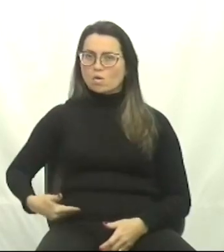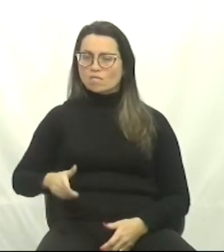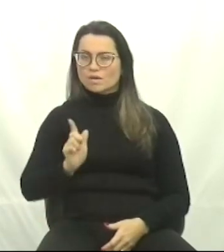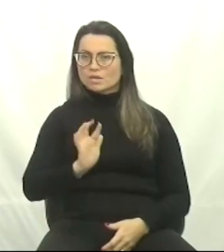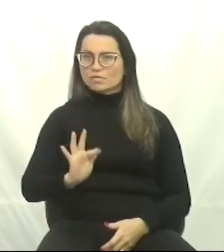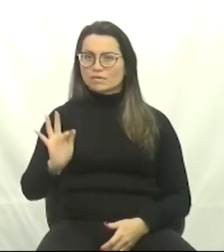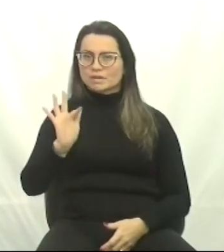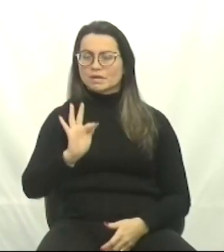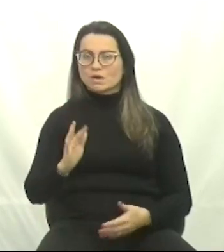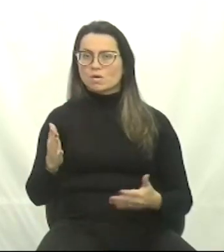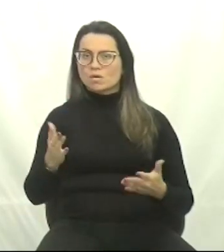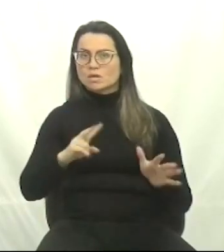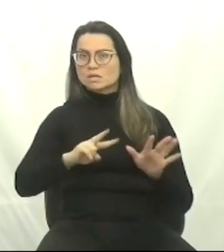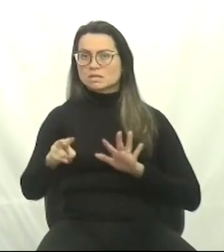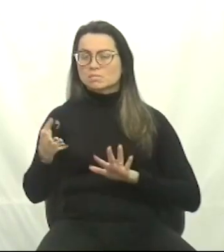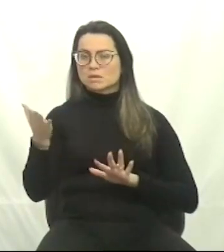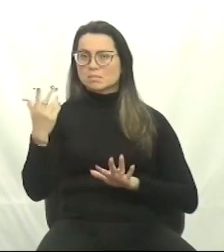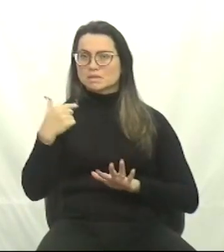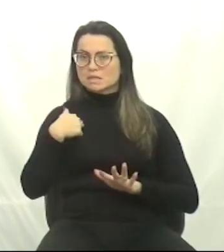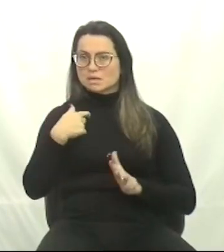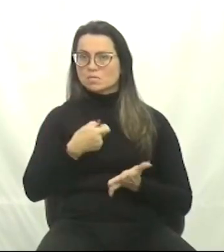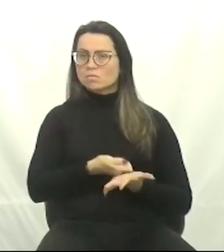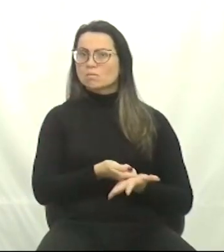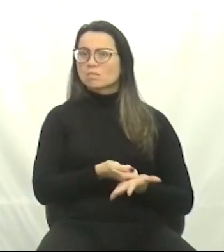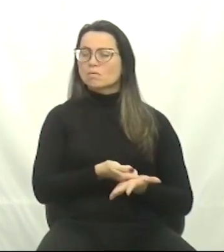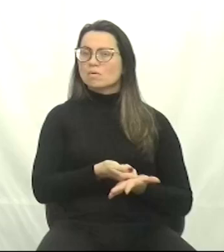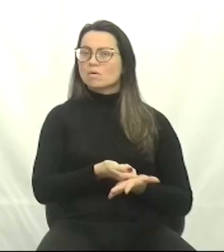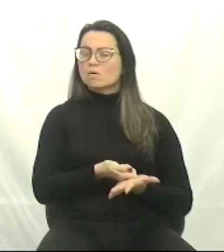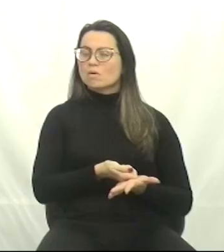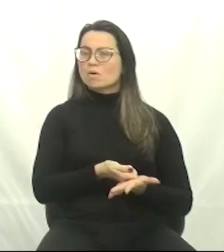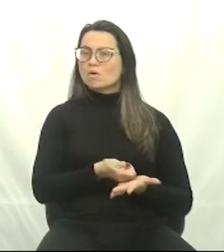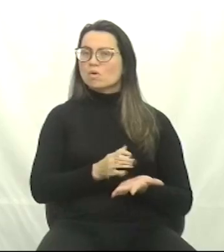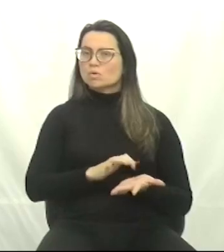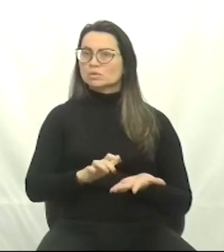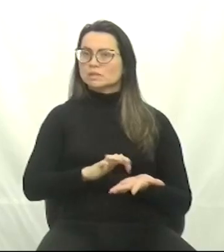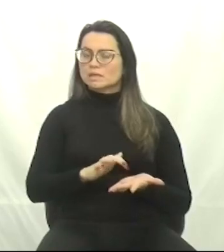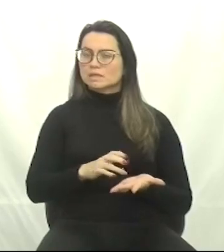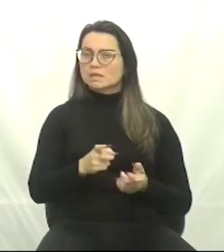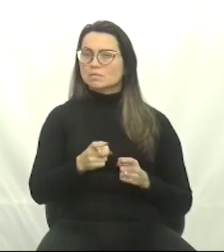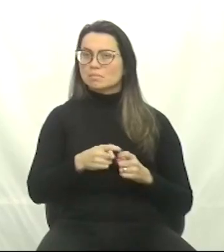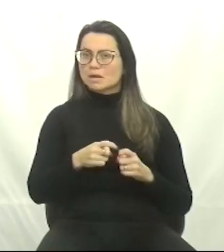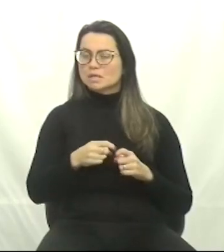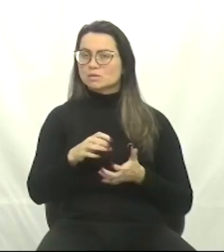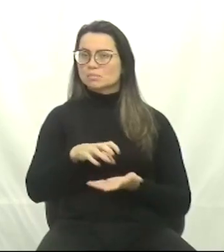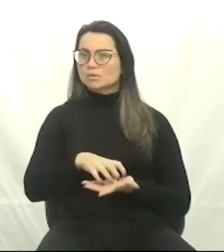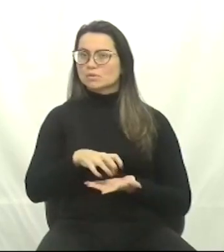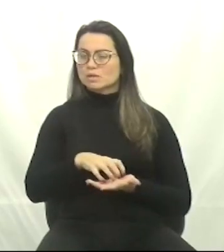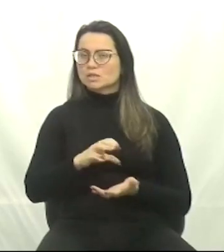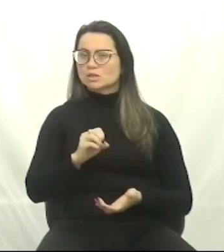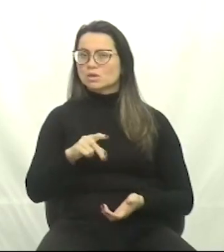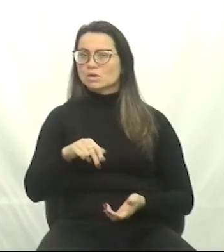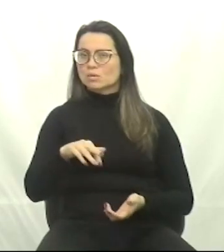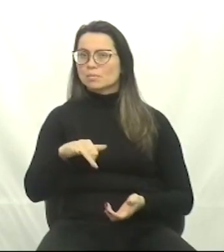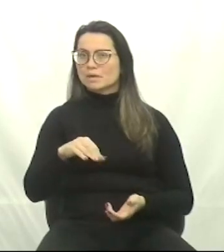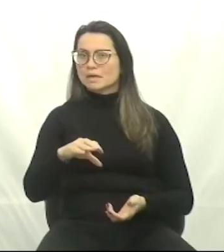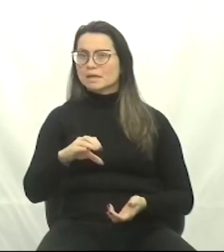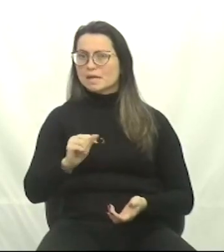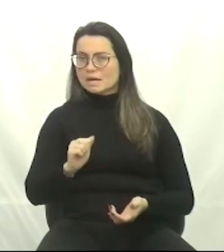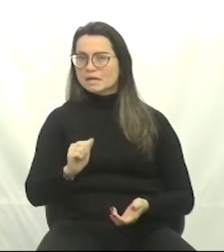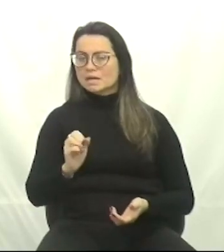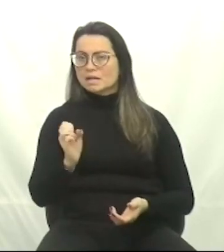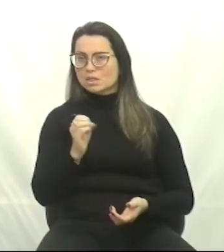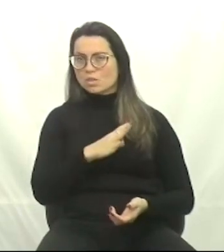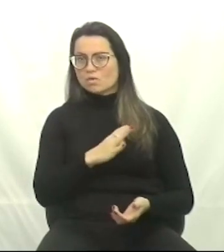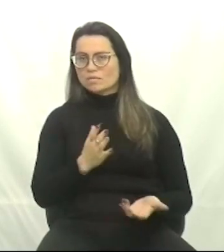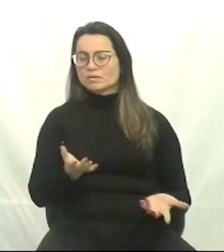Hoje, semana passada, eu estava cobrando, sim, do secretário, médico para a unidade da Operária Nova. O Maneca estava lá junto também, né,